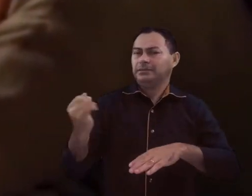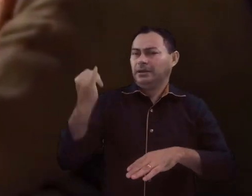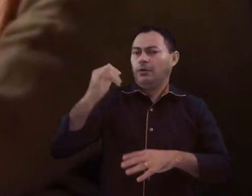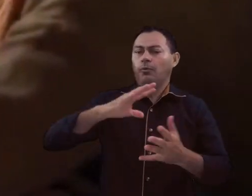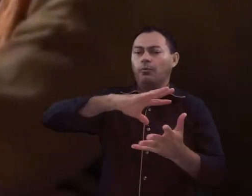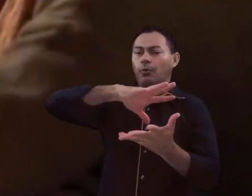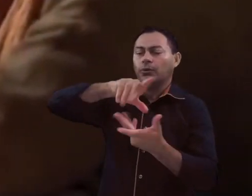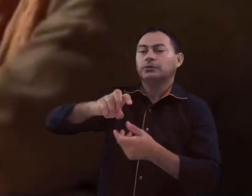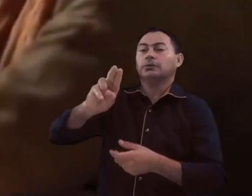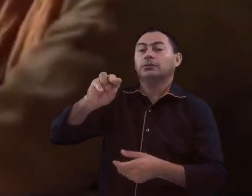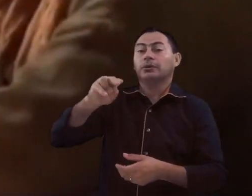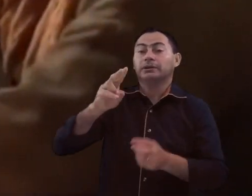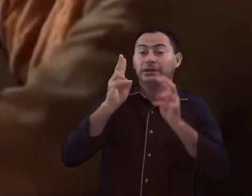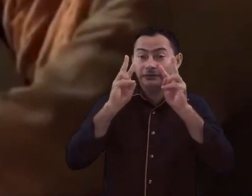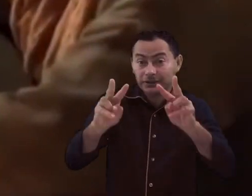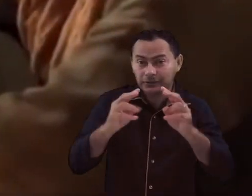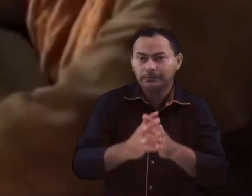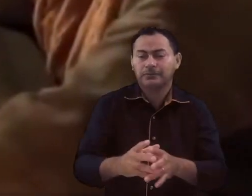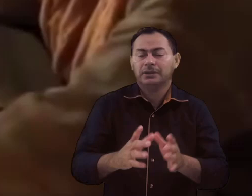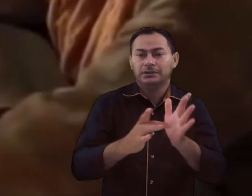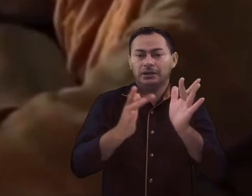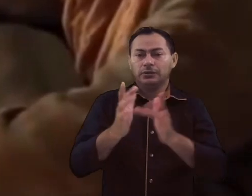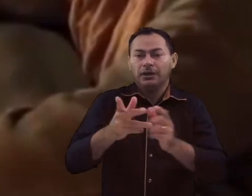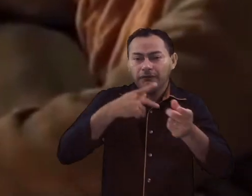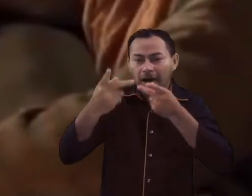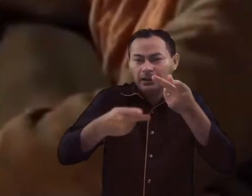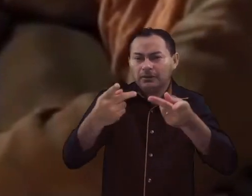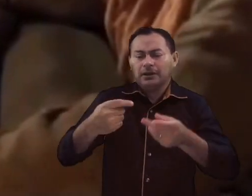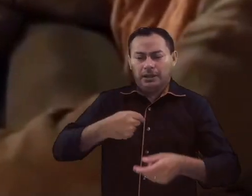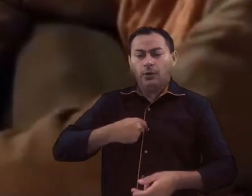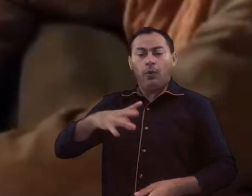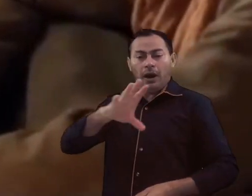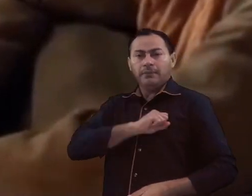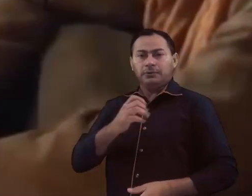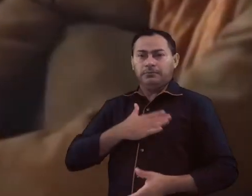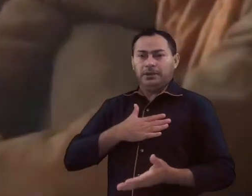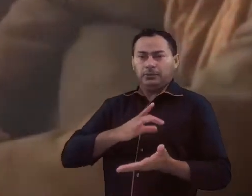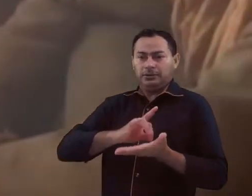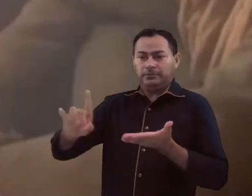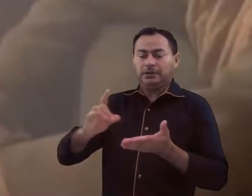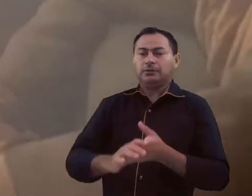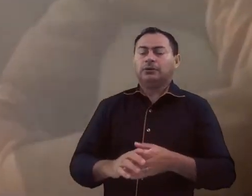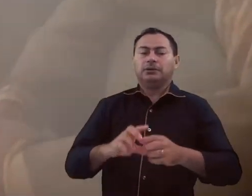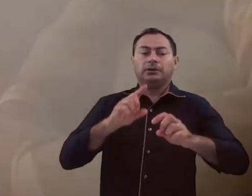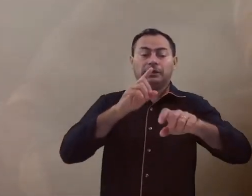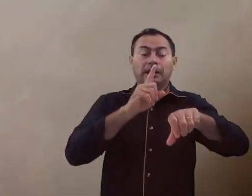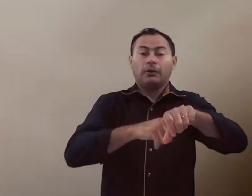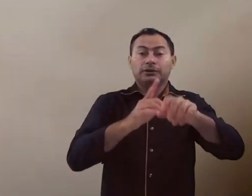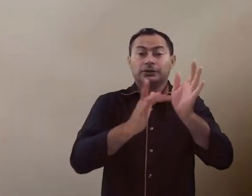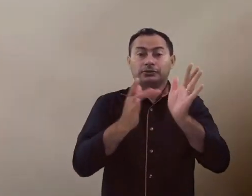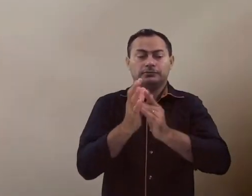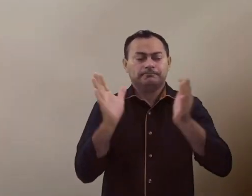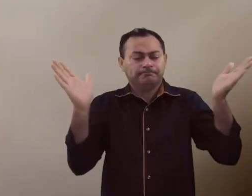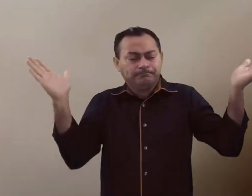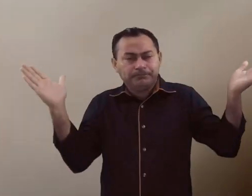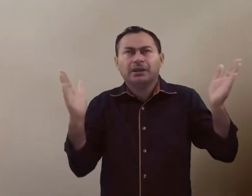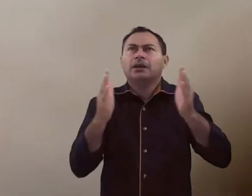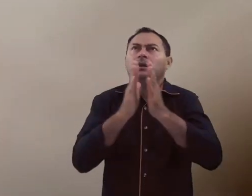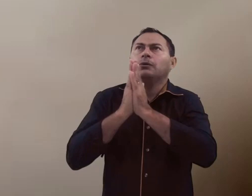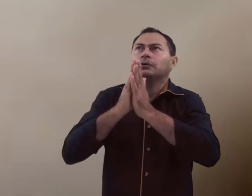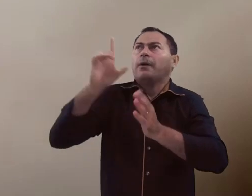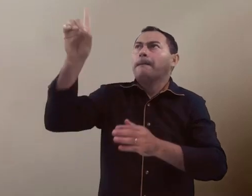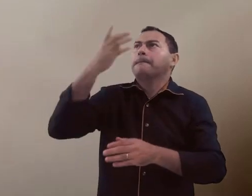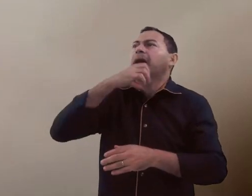qualquer outra que o mundo já ouviu. Ele está nos dizendo: eu amo os meus inimigos. Quando estava pendurado na cruz, Jesus orou: